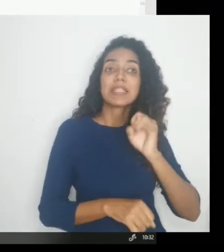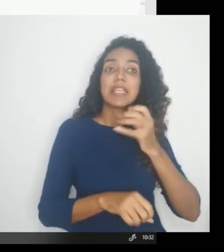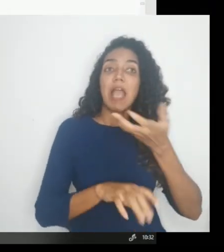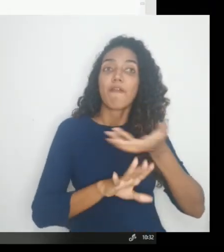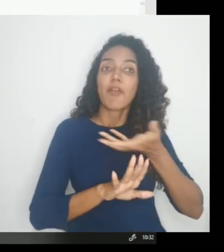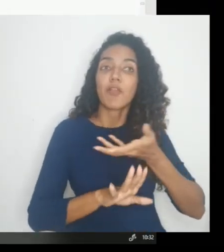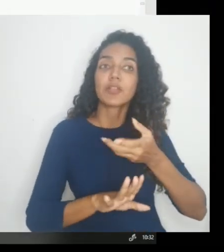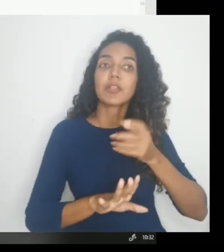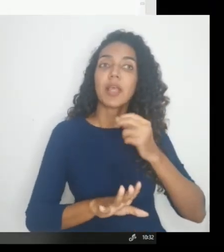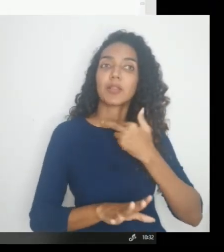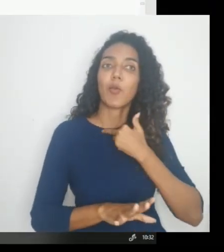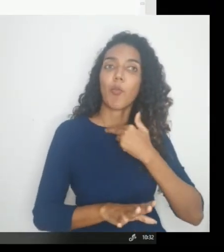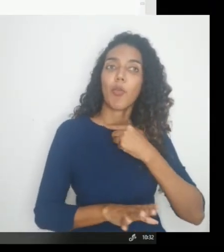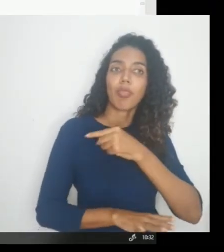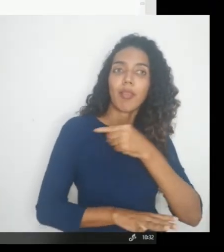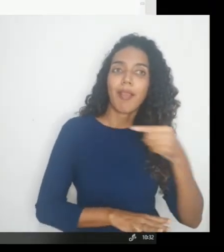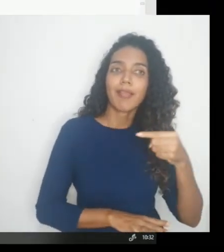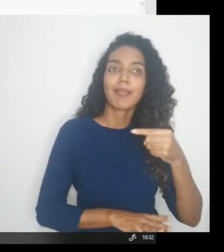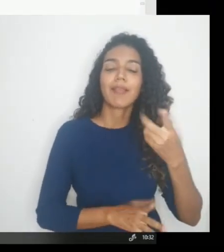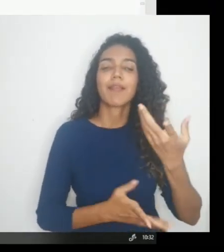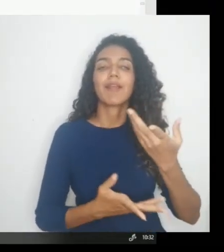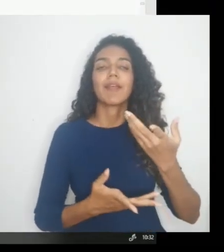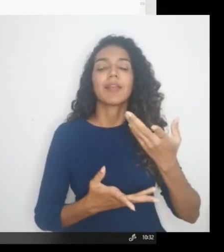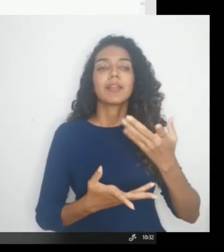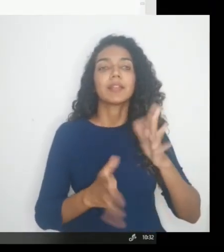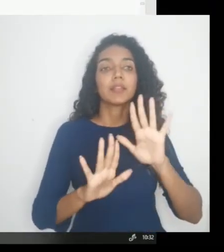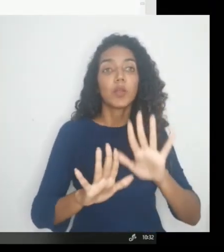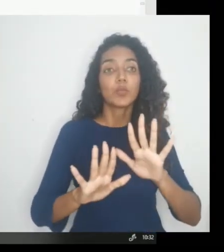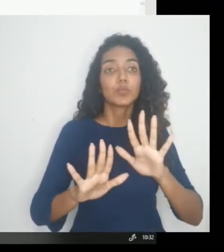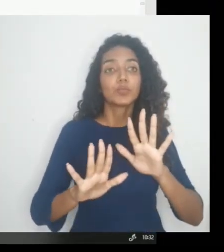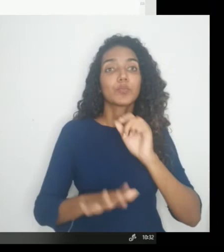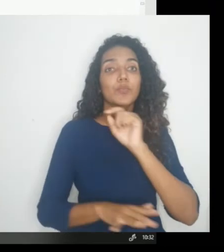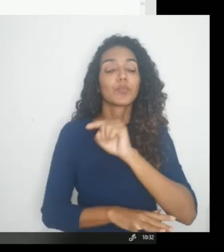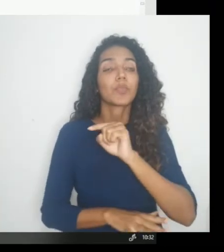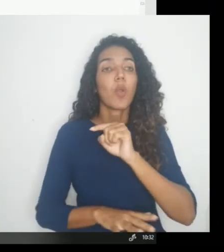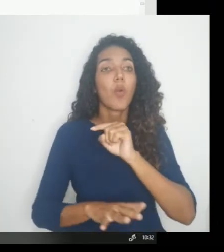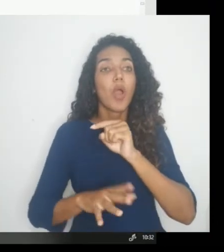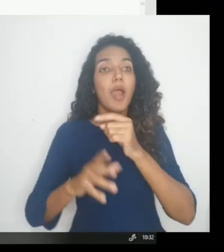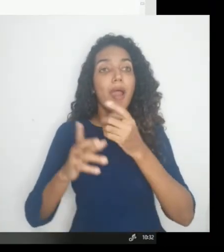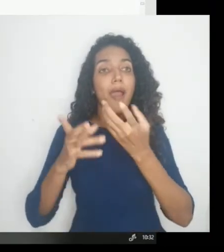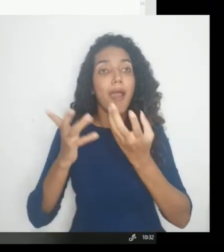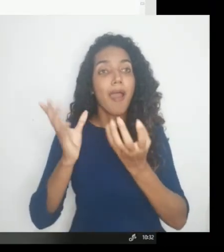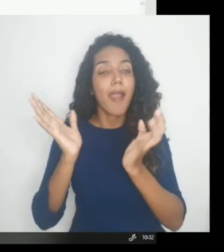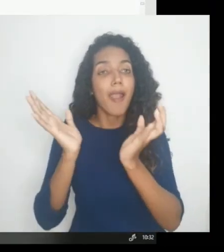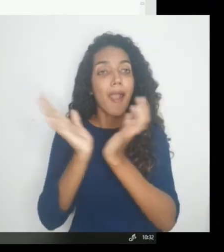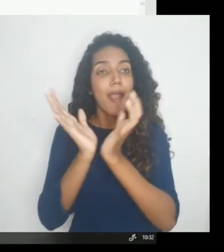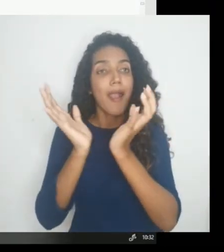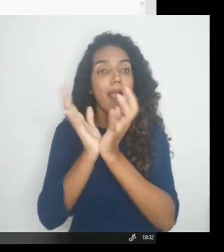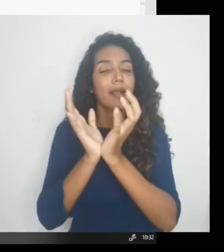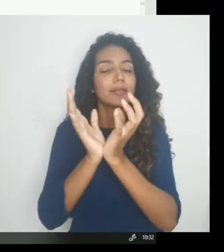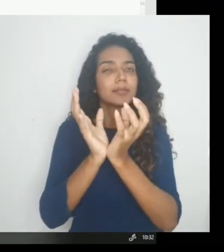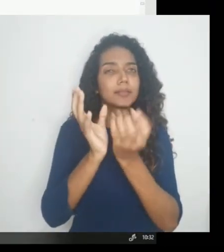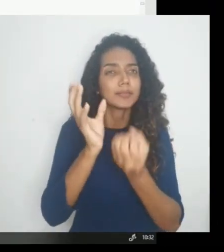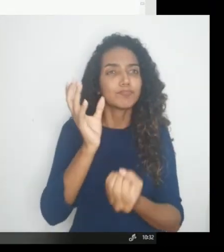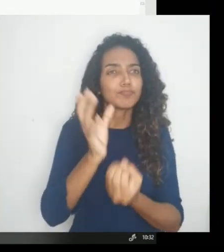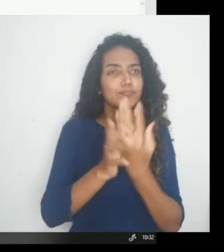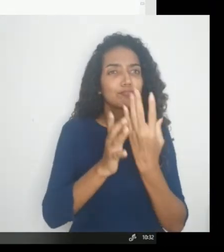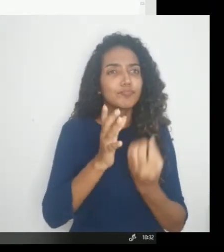muito sentido. Então, a definição de uma classe, lembrem-se bem, a definição de uma classe